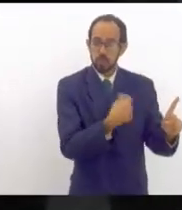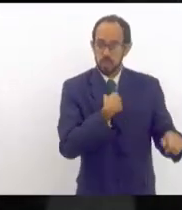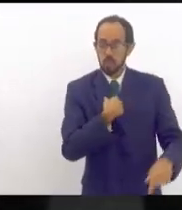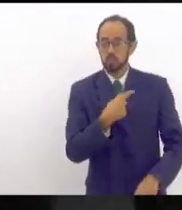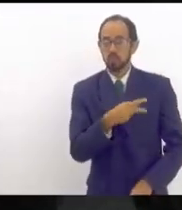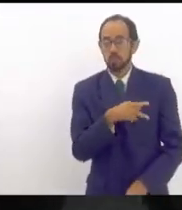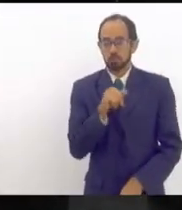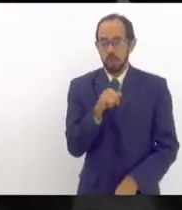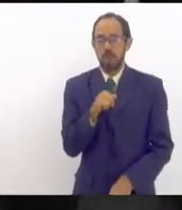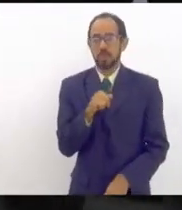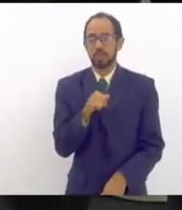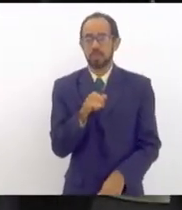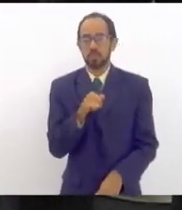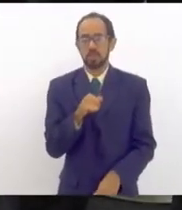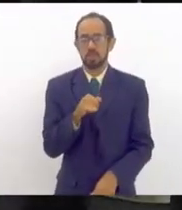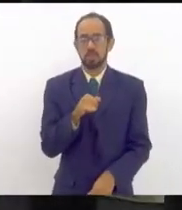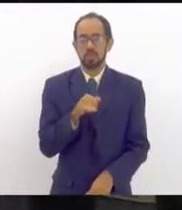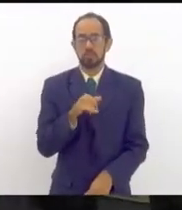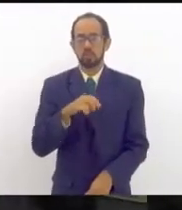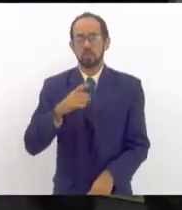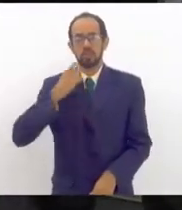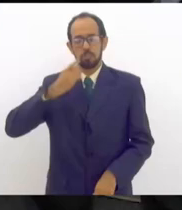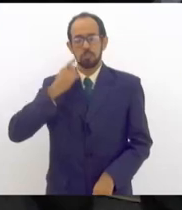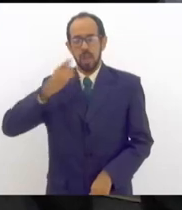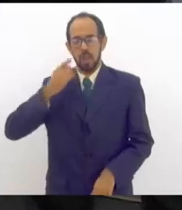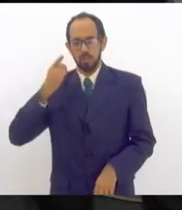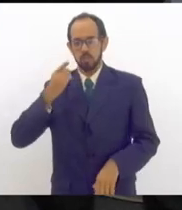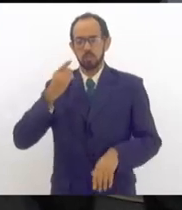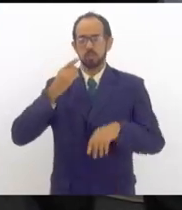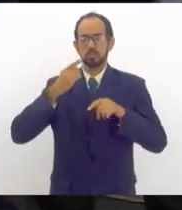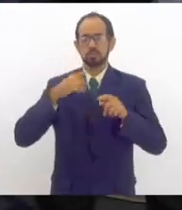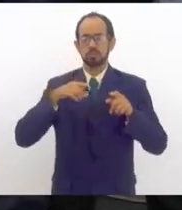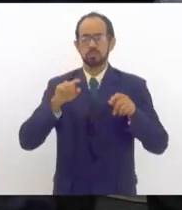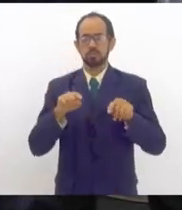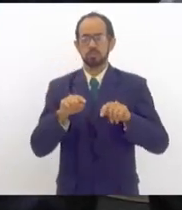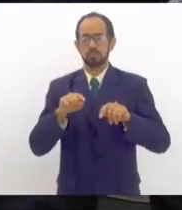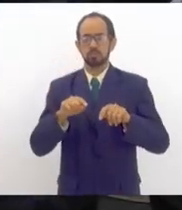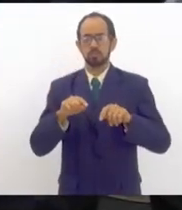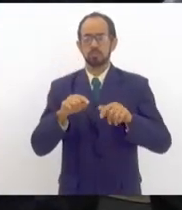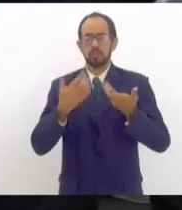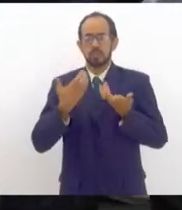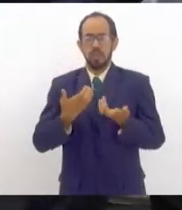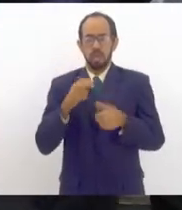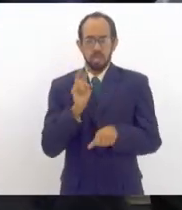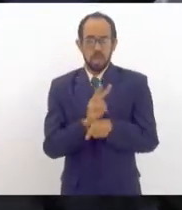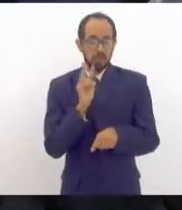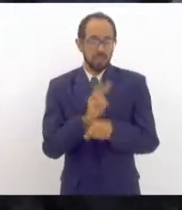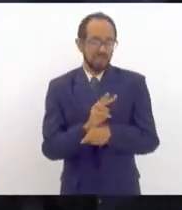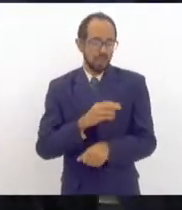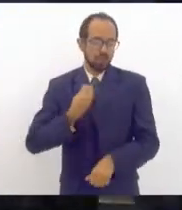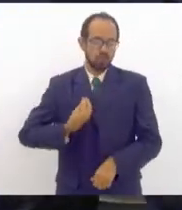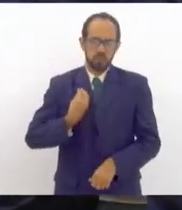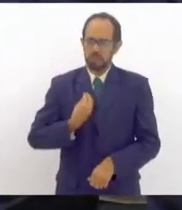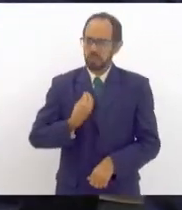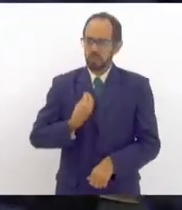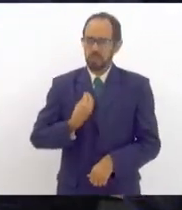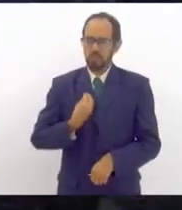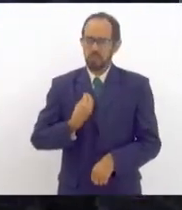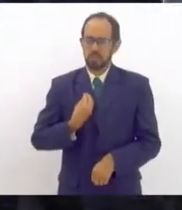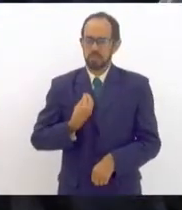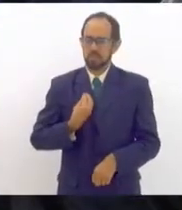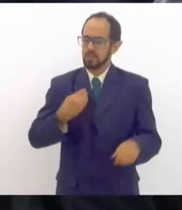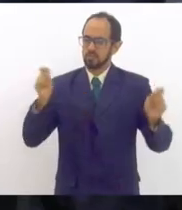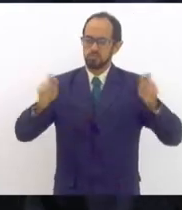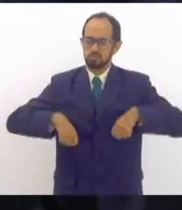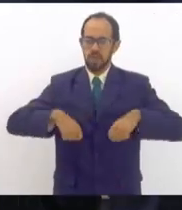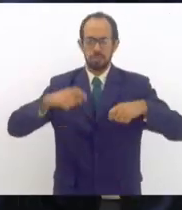como parlamentar como alguém que Visa defender a vida não posso achar